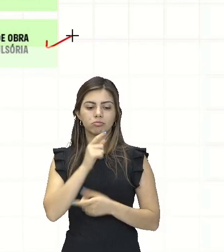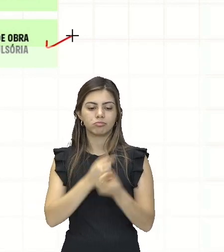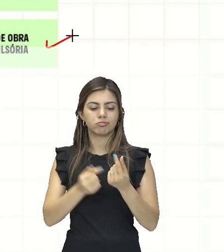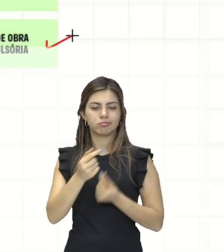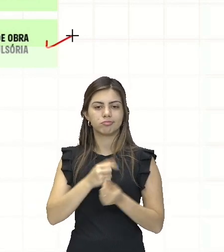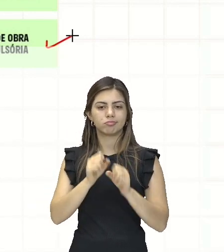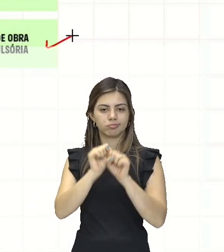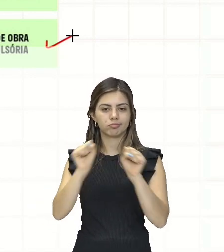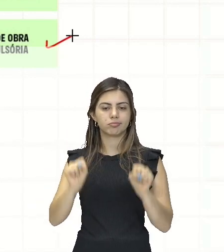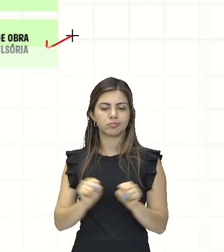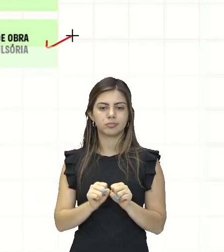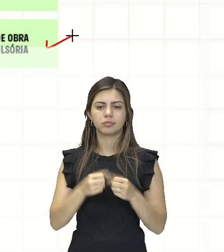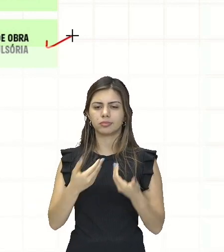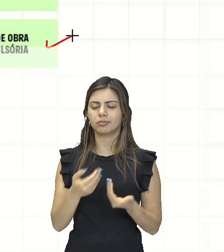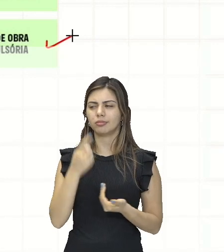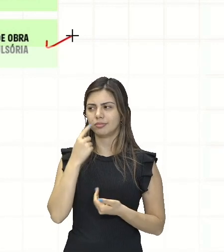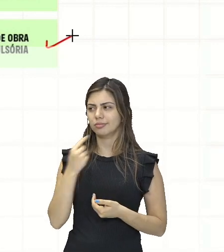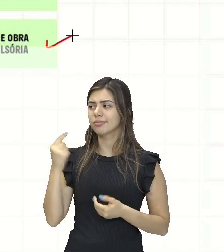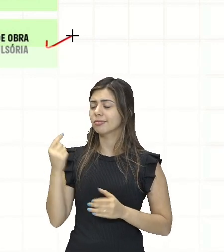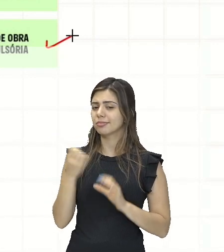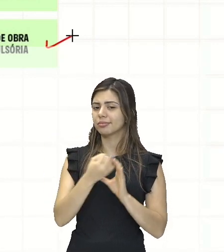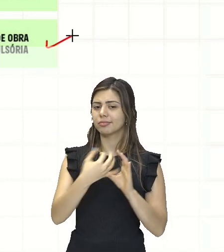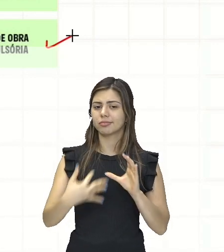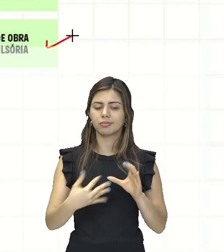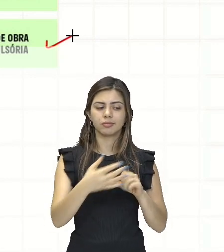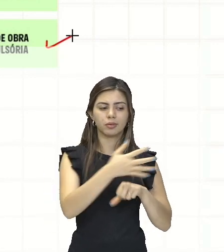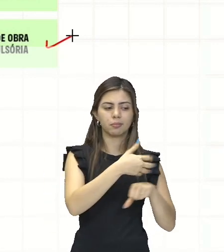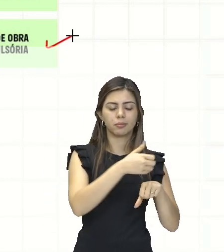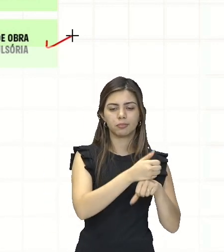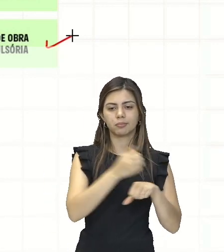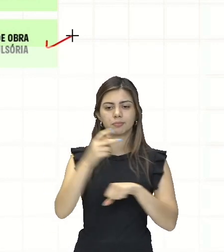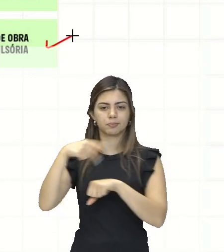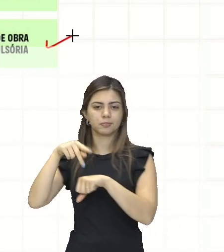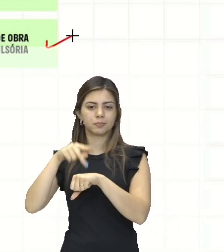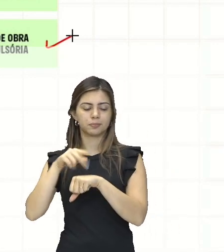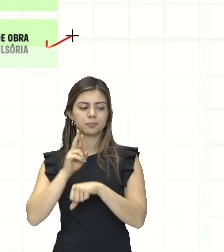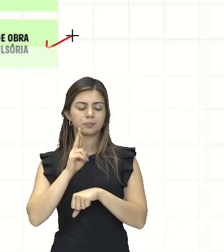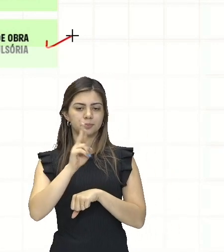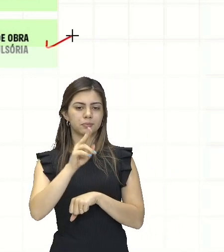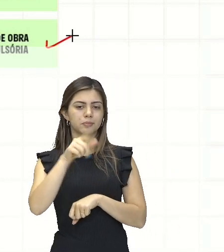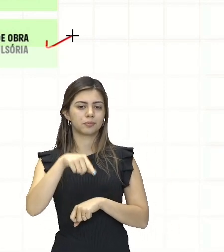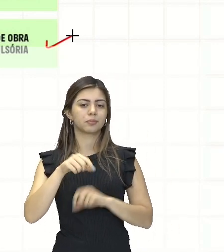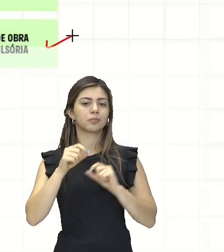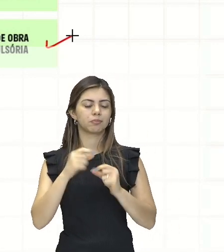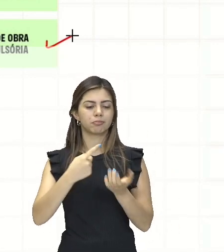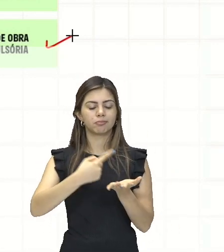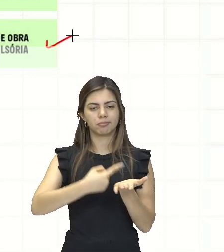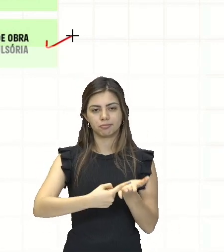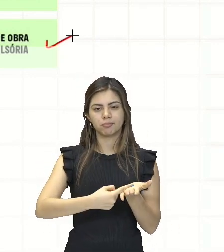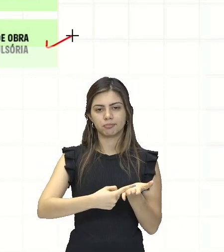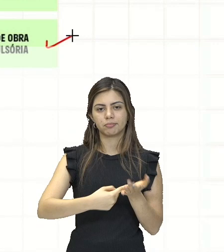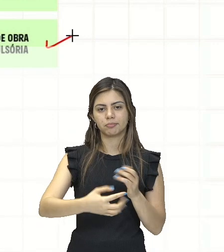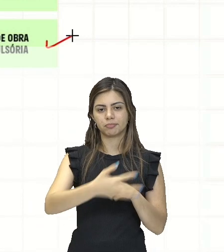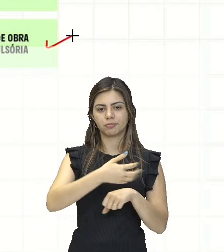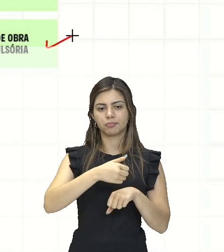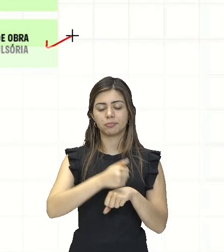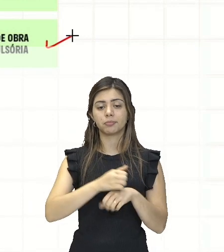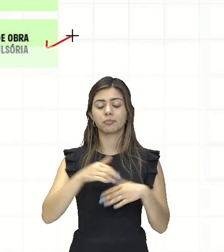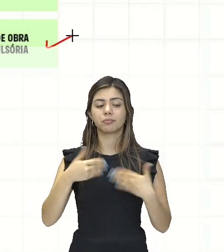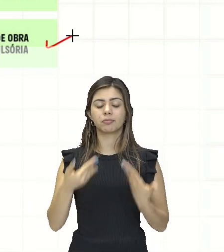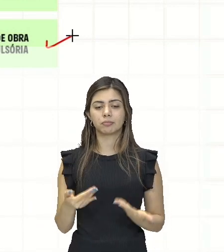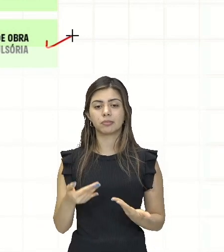características que vocês observaram aqui, entre metrópole e colônia, está caracterizando o pacto colonial, em que não